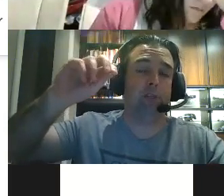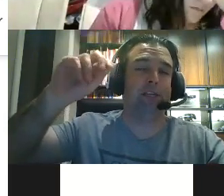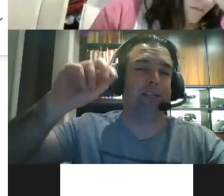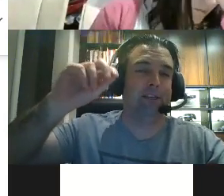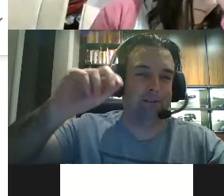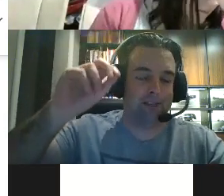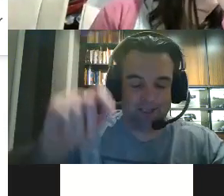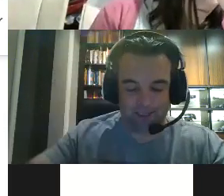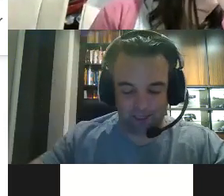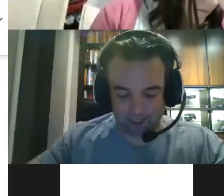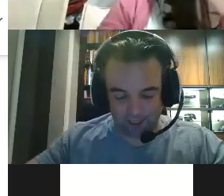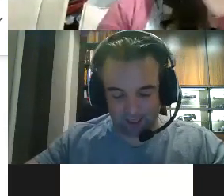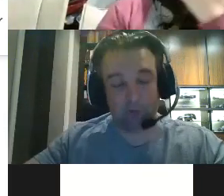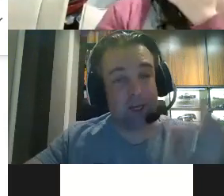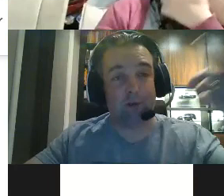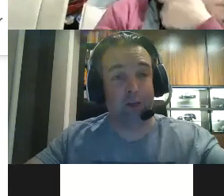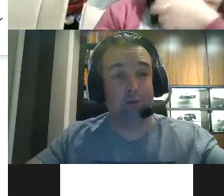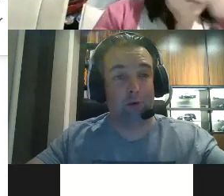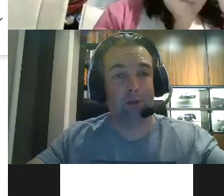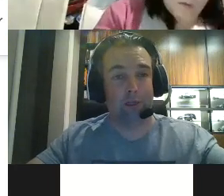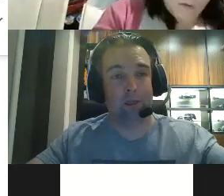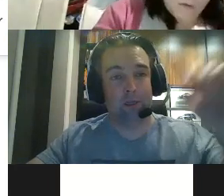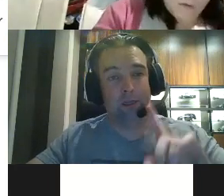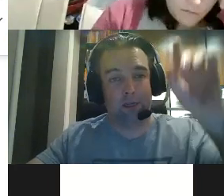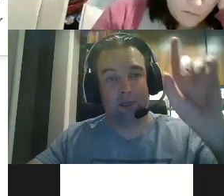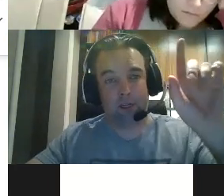voadores, pesquisem isso, é interessante. Porque há um rio